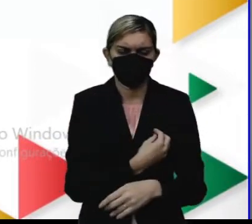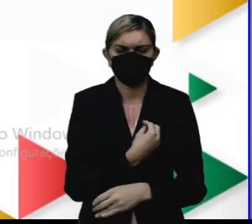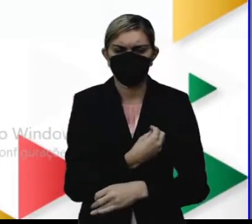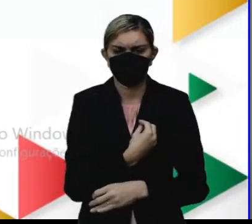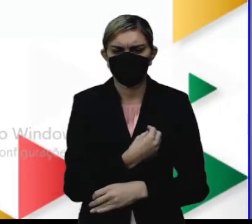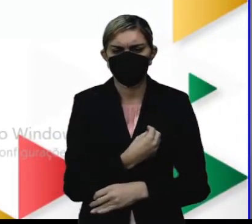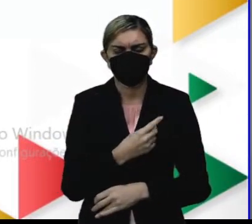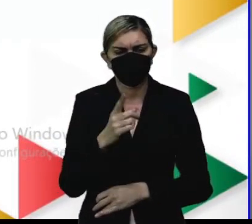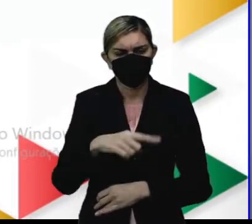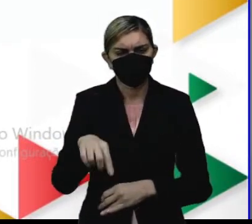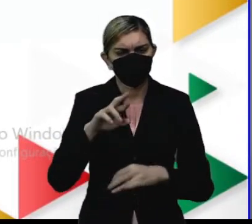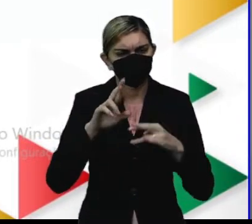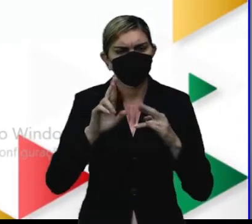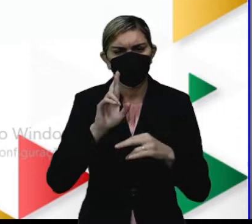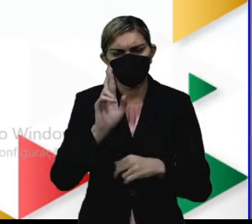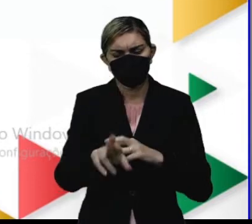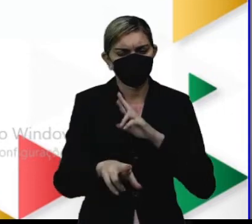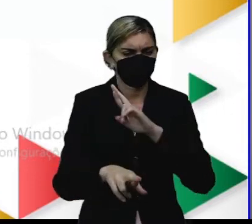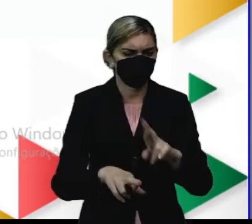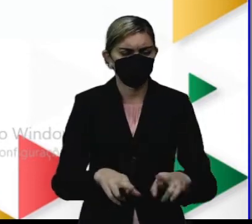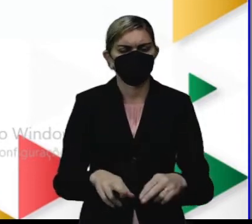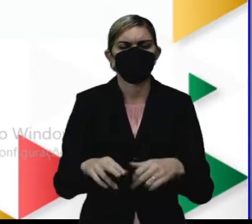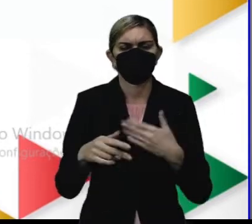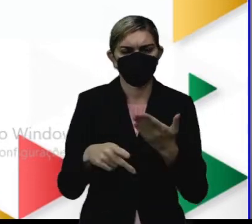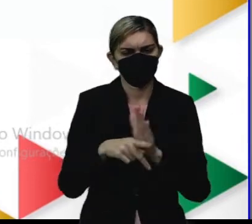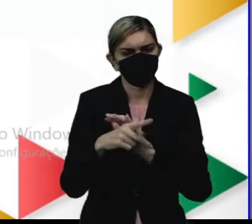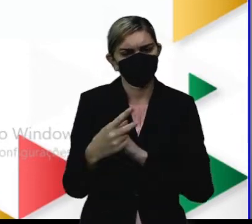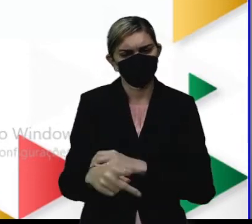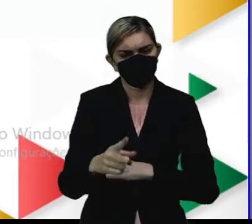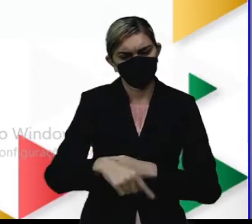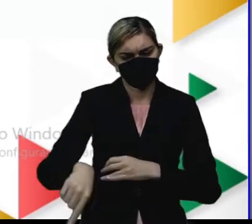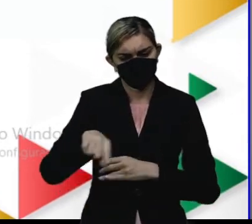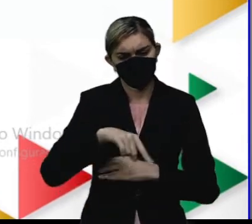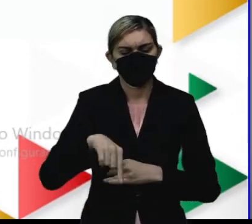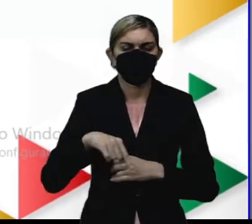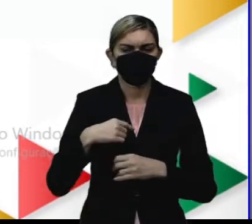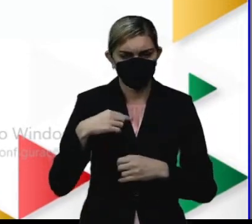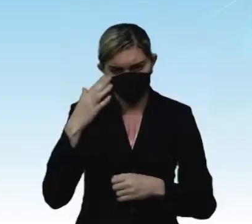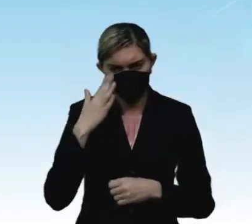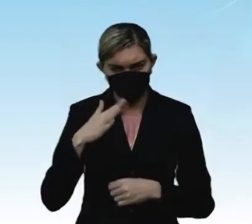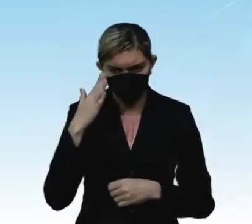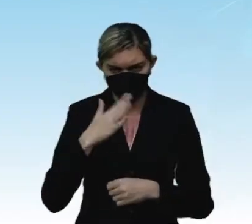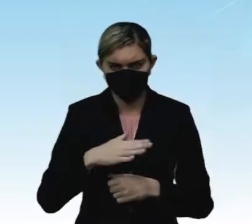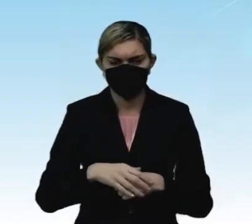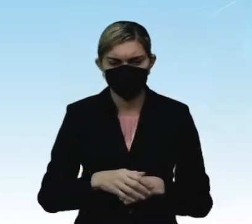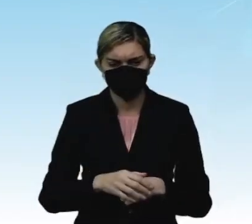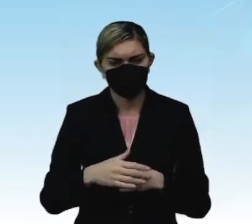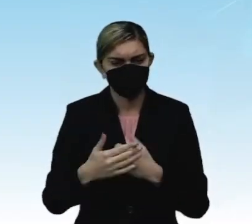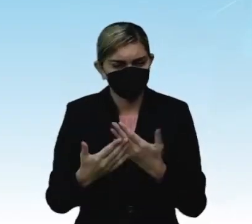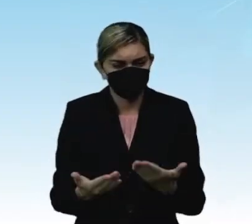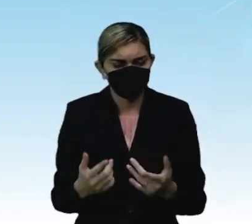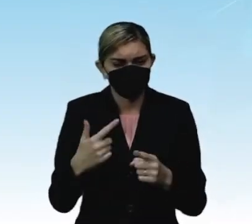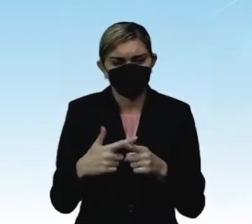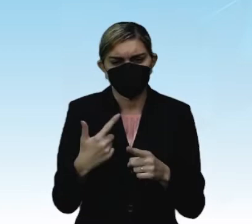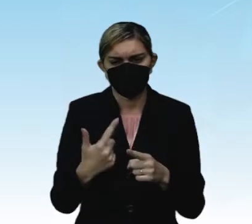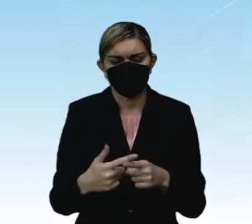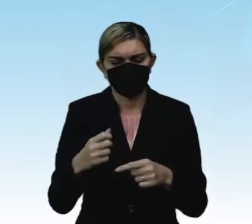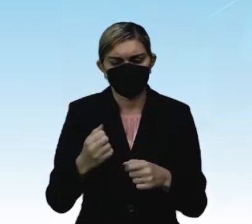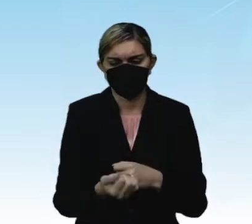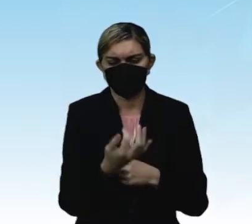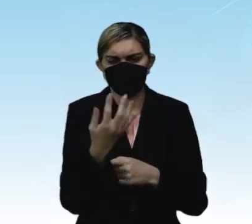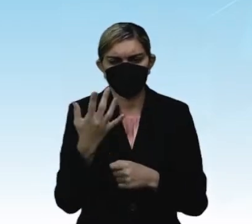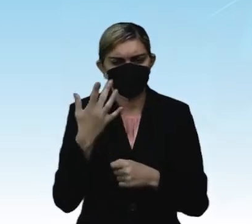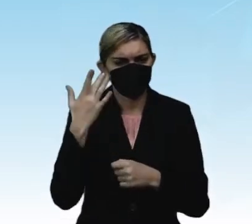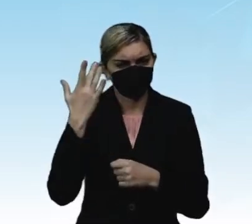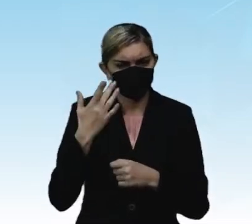vivos, eles respondem com respeito por nós. Deu para entender, meus cotocos? Por quê? Quando a gente